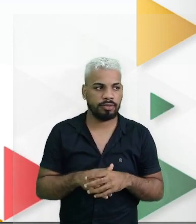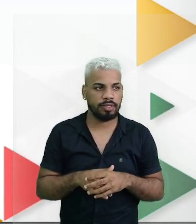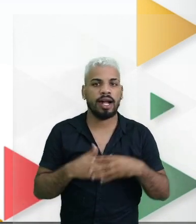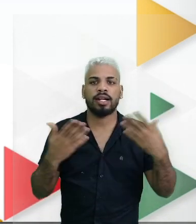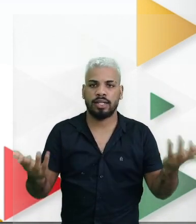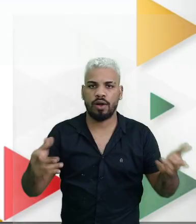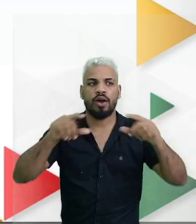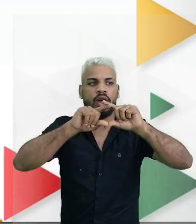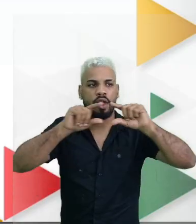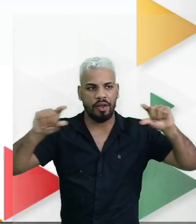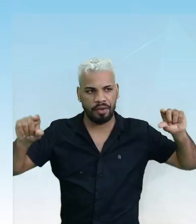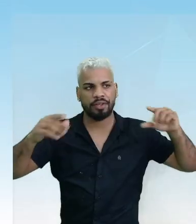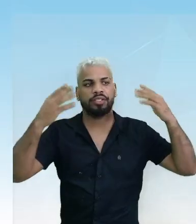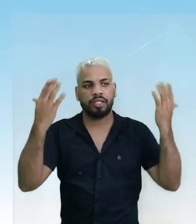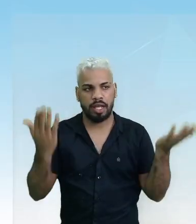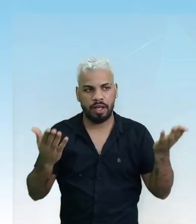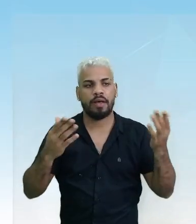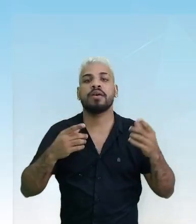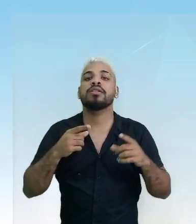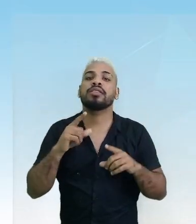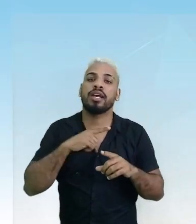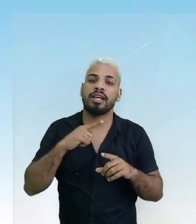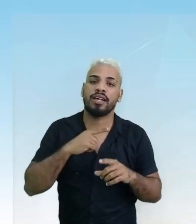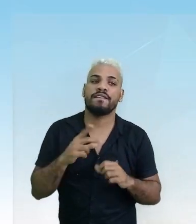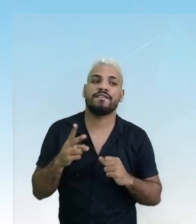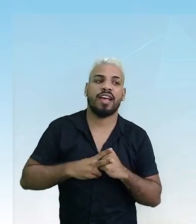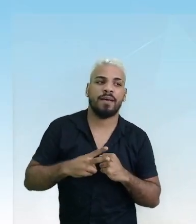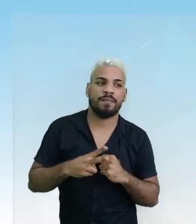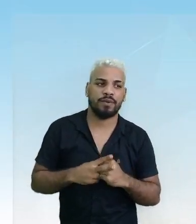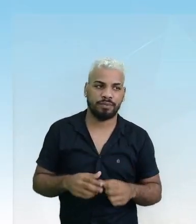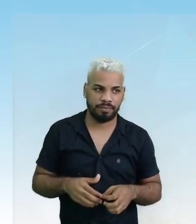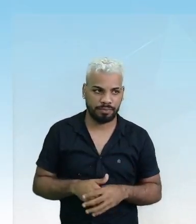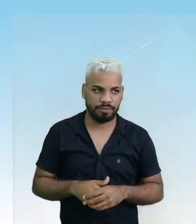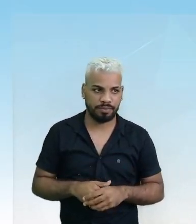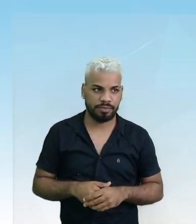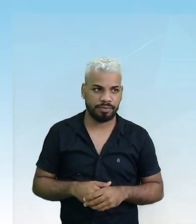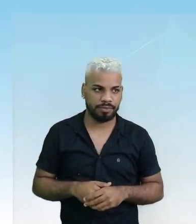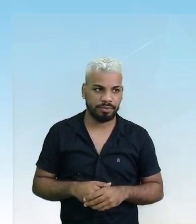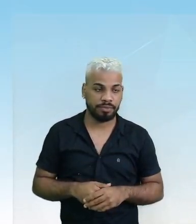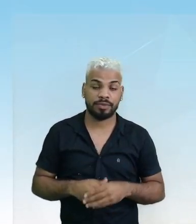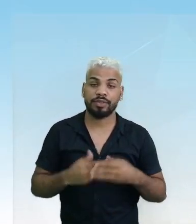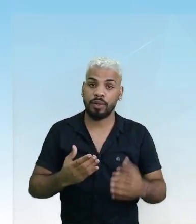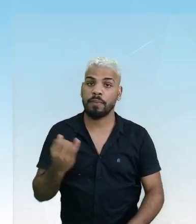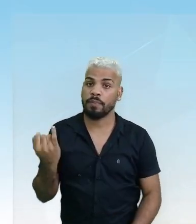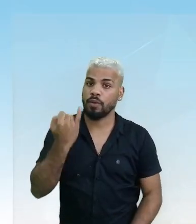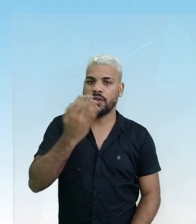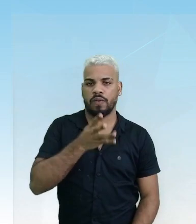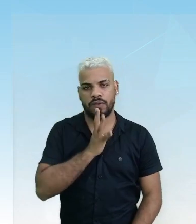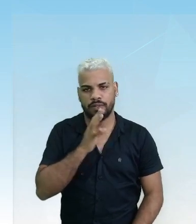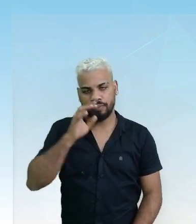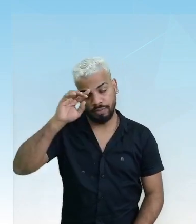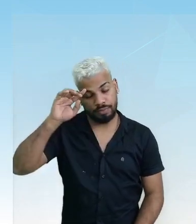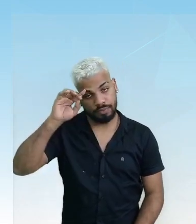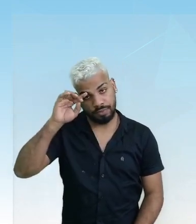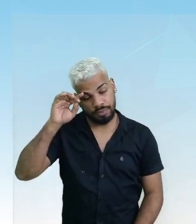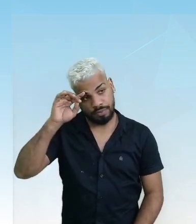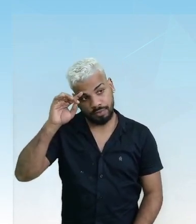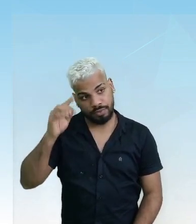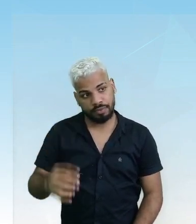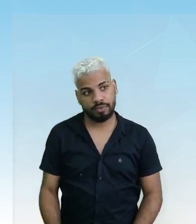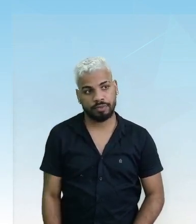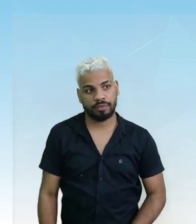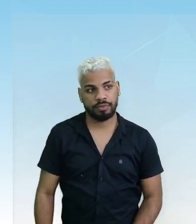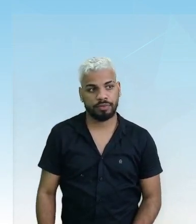existe, certo? A oração se houver verbo. Então, é importante conhecer. Aqui eu tenho